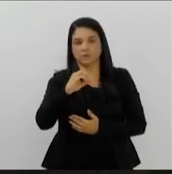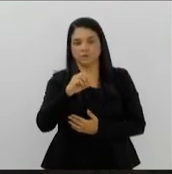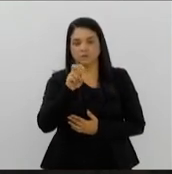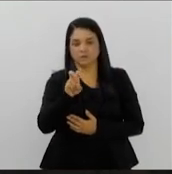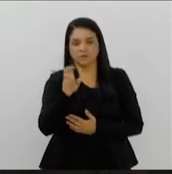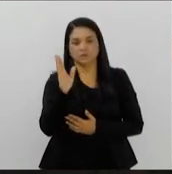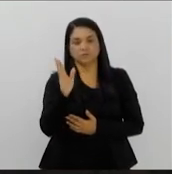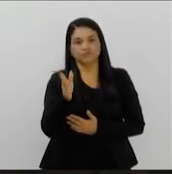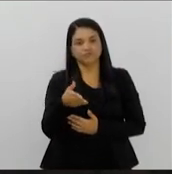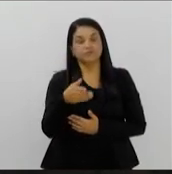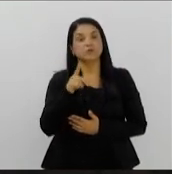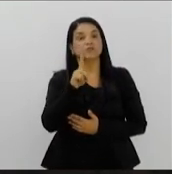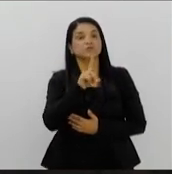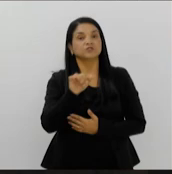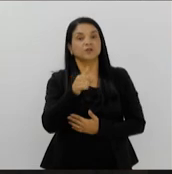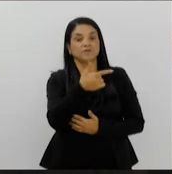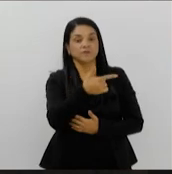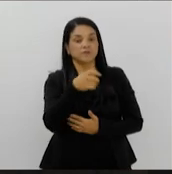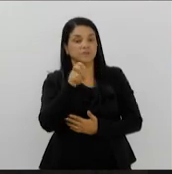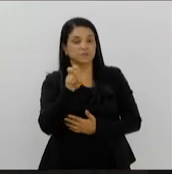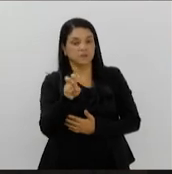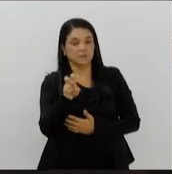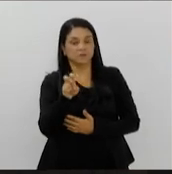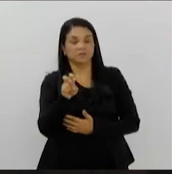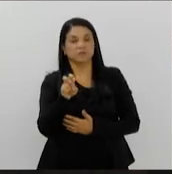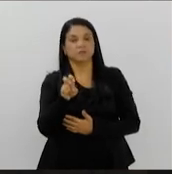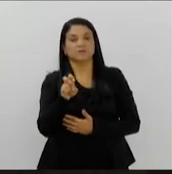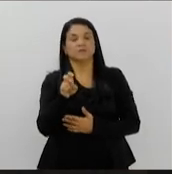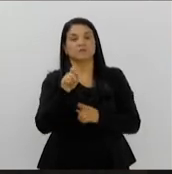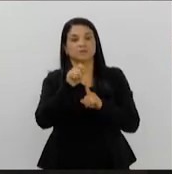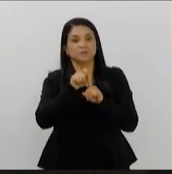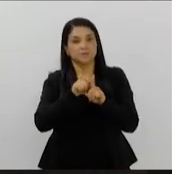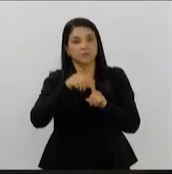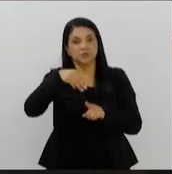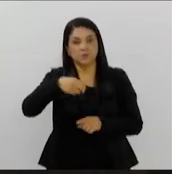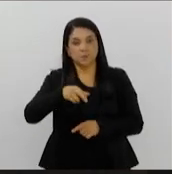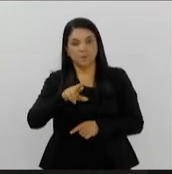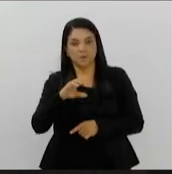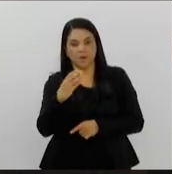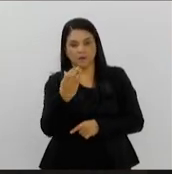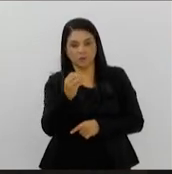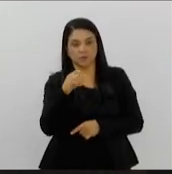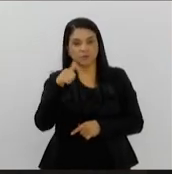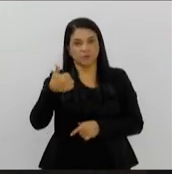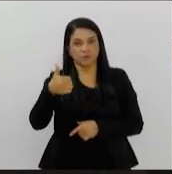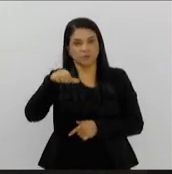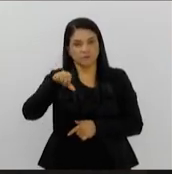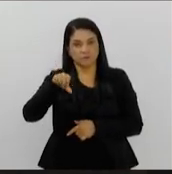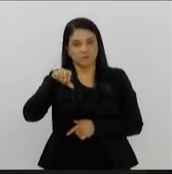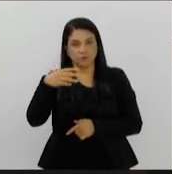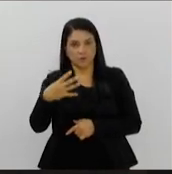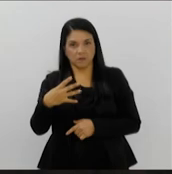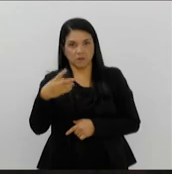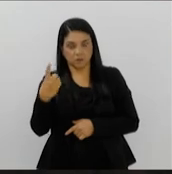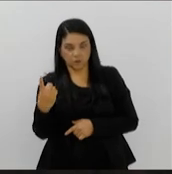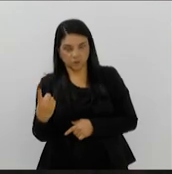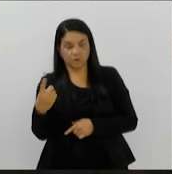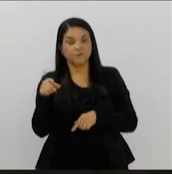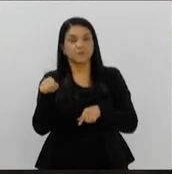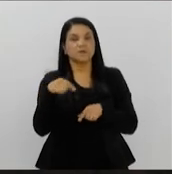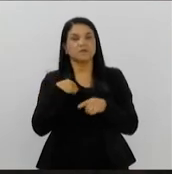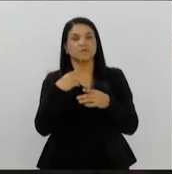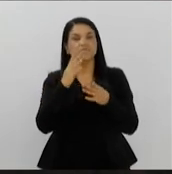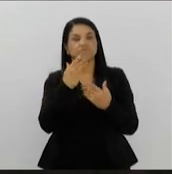março de 1991. Em discussão, não havendo quem queira discutir, encerrada a discussão.